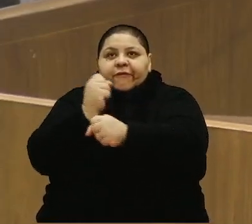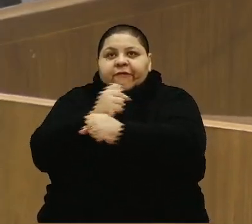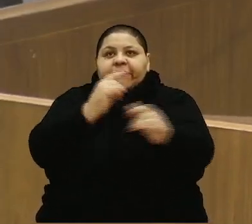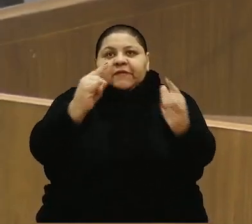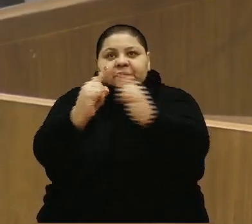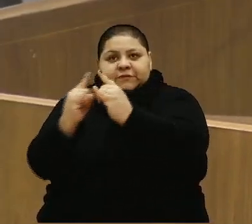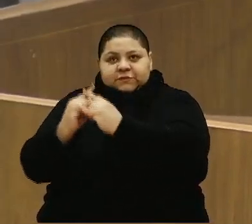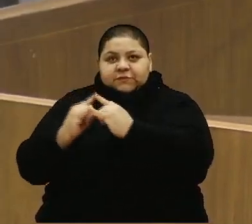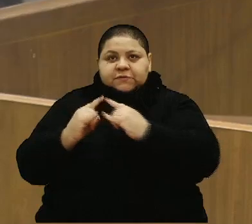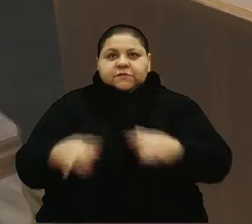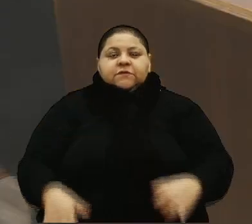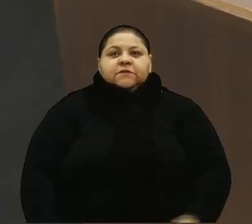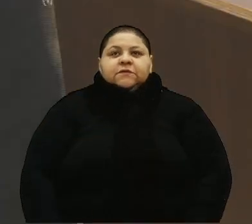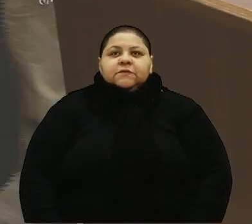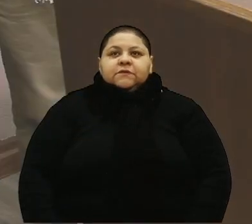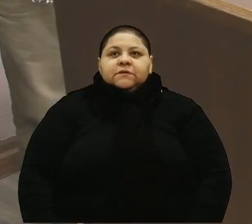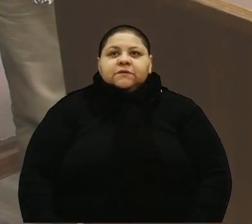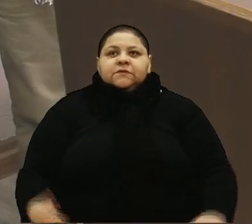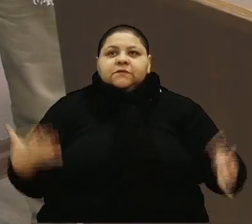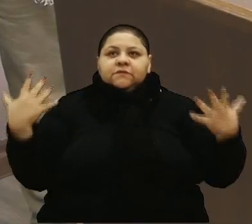Fé.